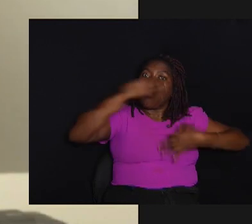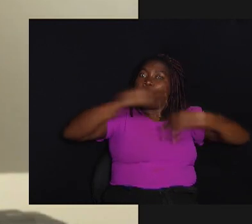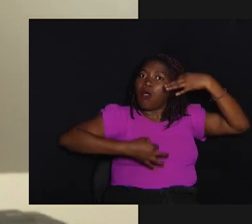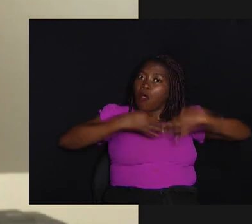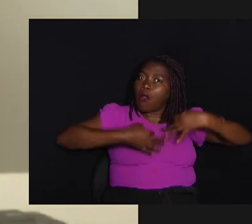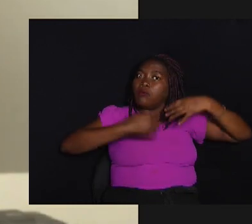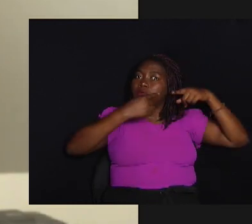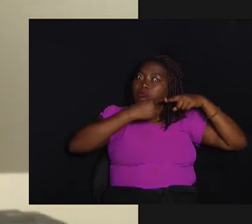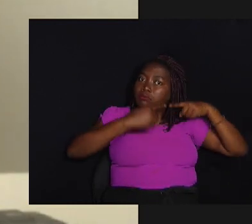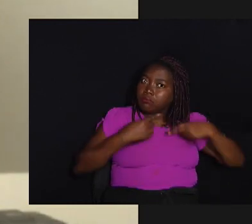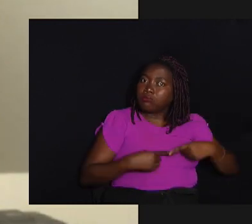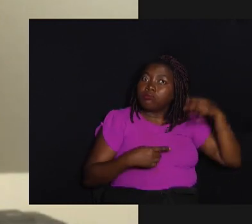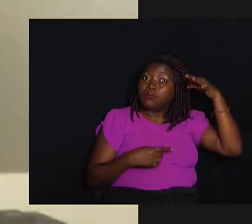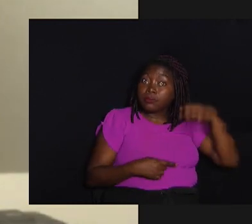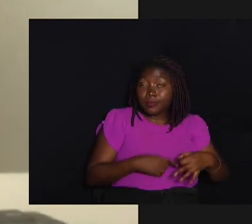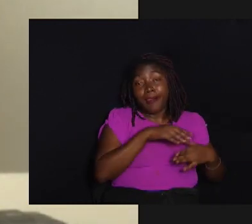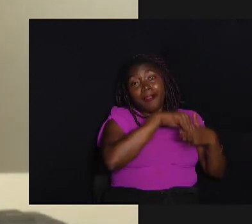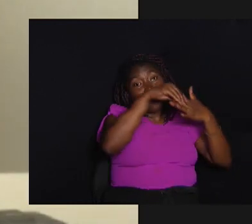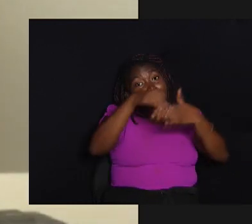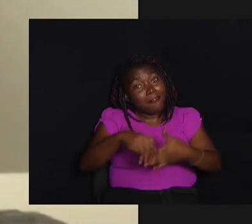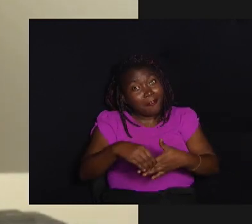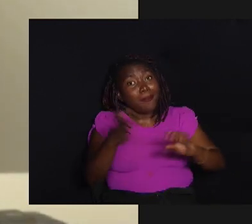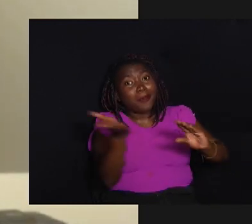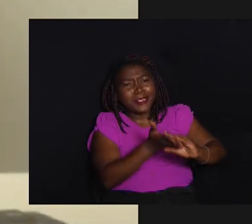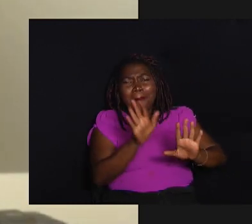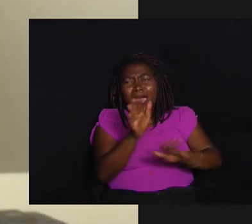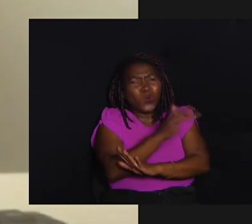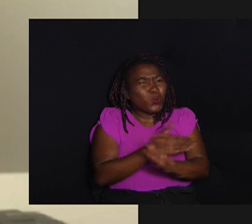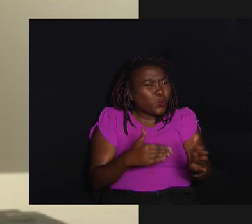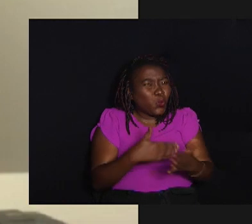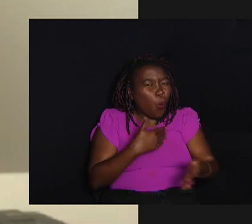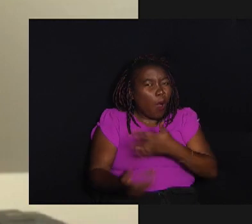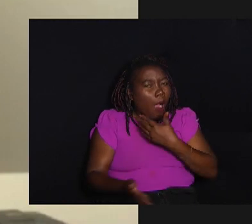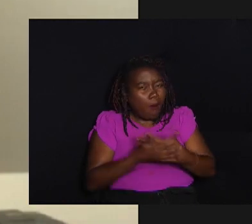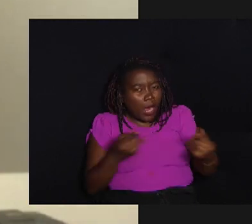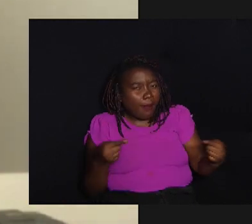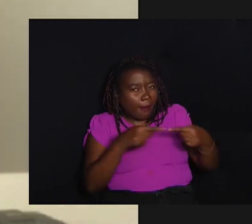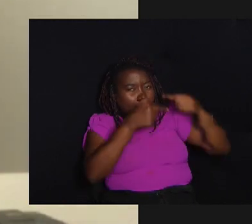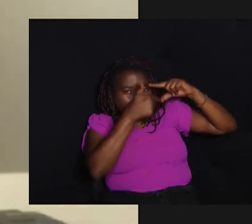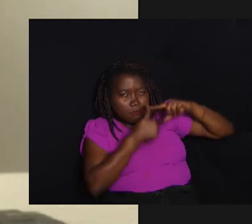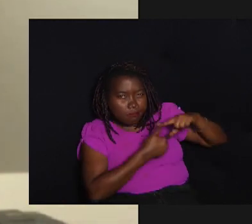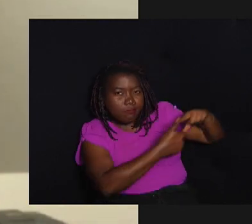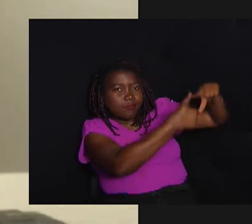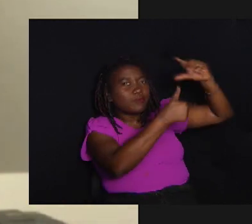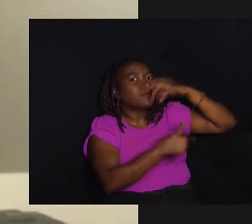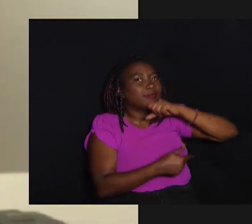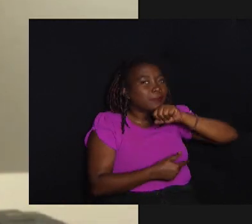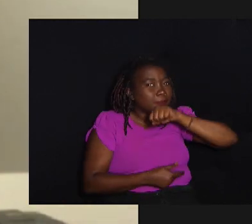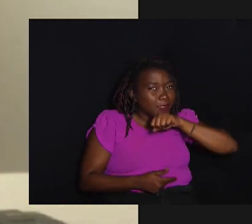contato com a parte, levamos ao processo. Mas será que em todo e qualquer processo que envolve alienação parental, envolve o direito dessa criança,